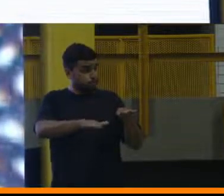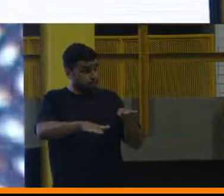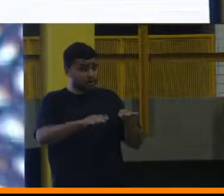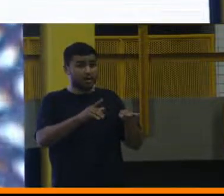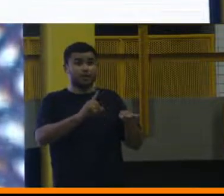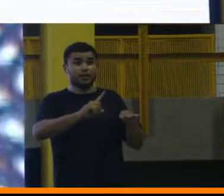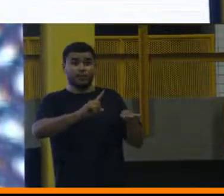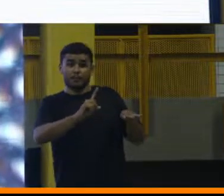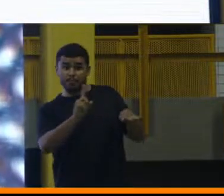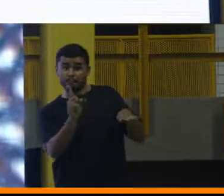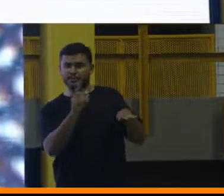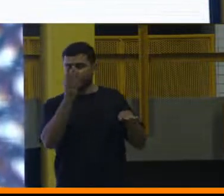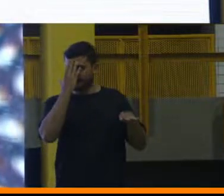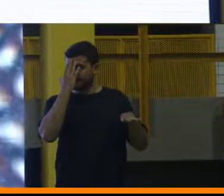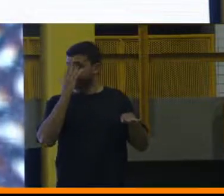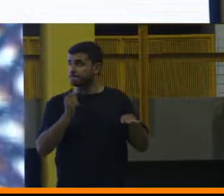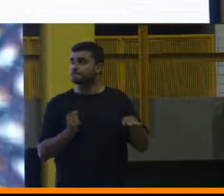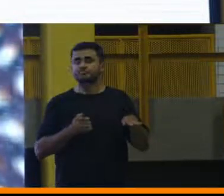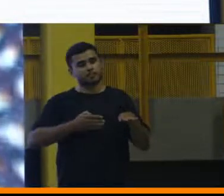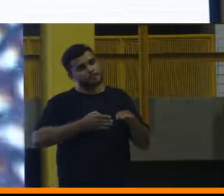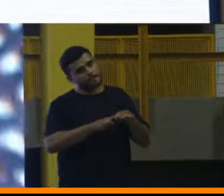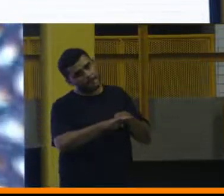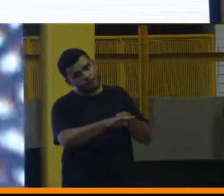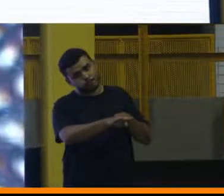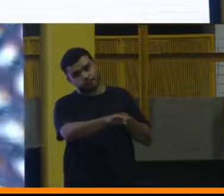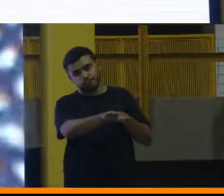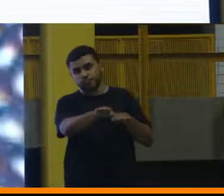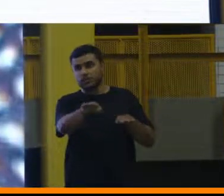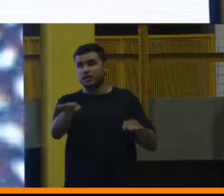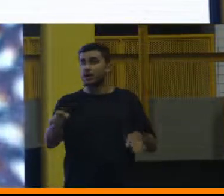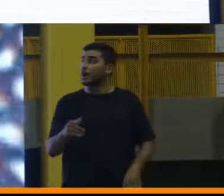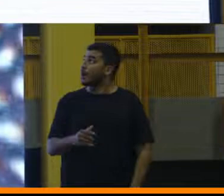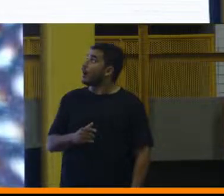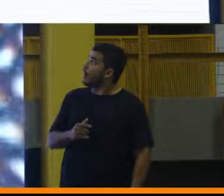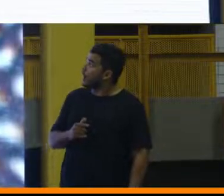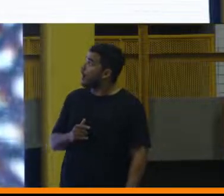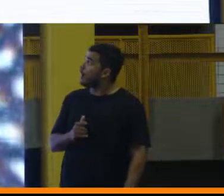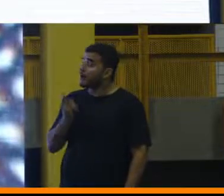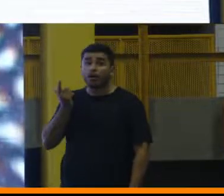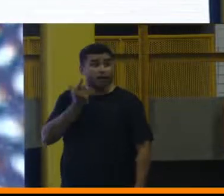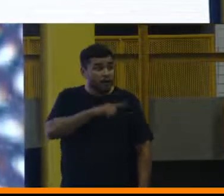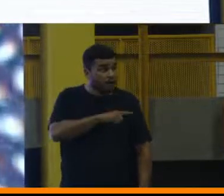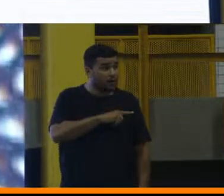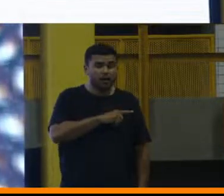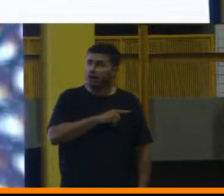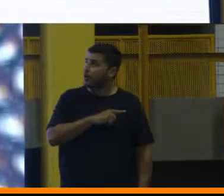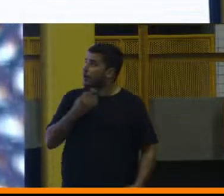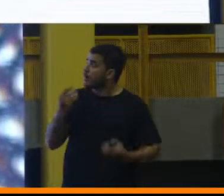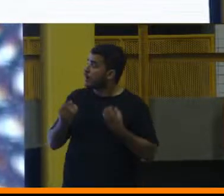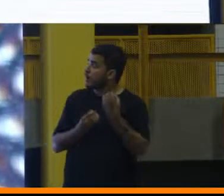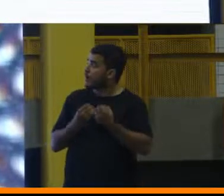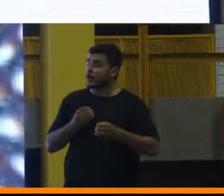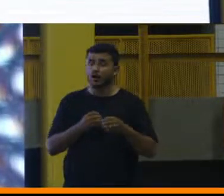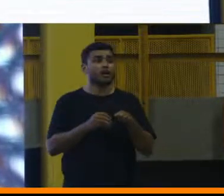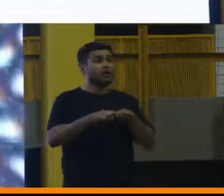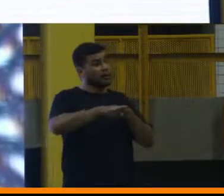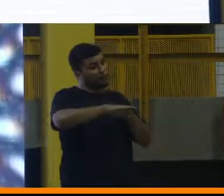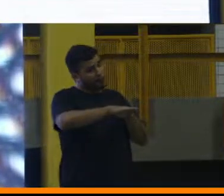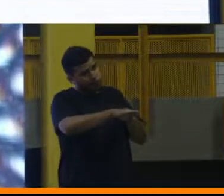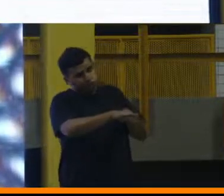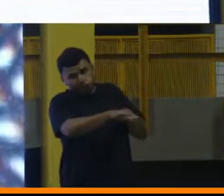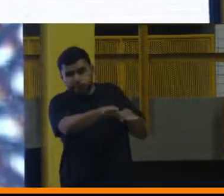estou indo ainda mais para a direita. Olha que coisa louca, a minha aceleração também